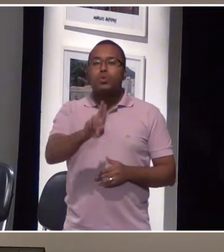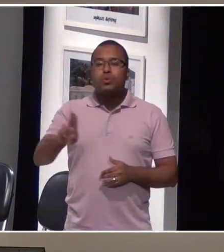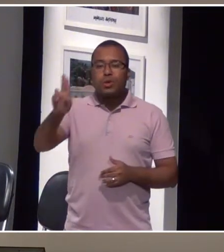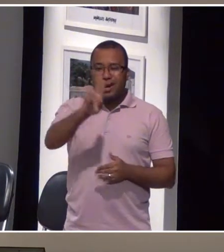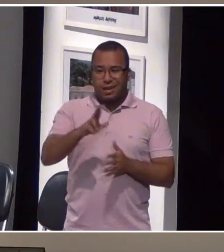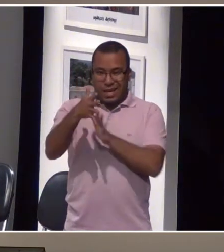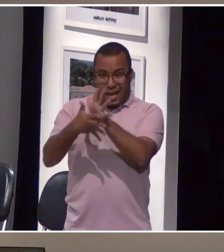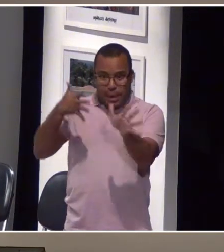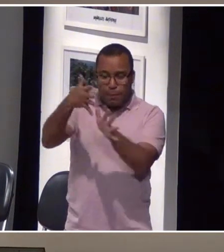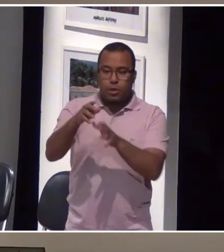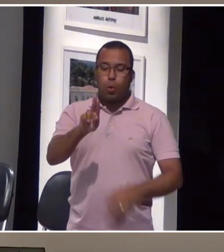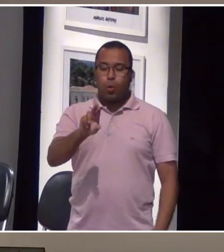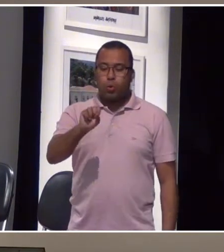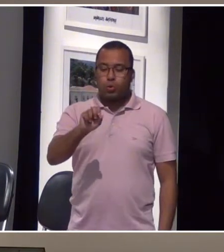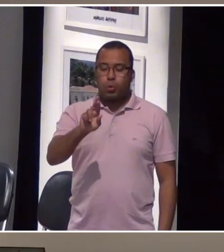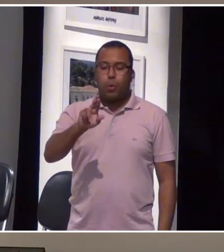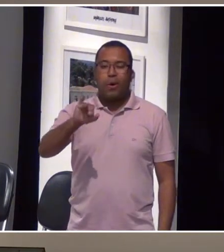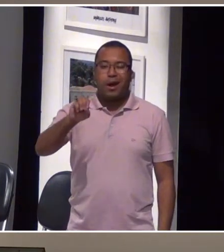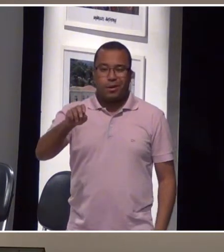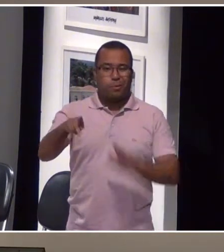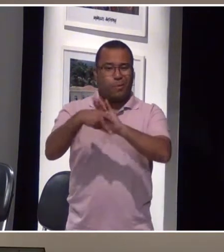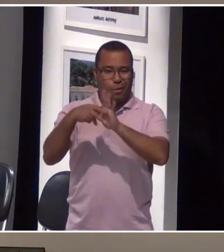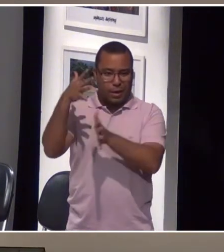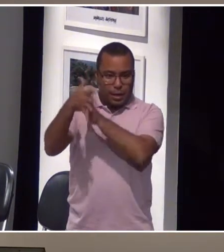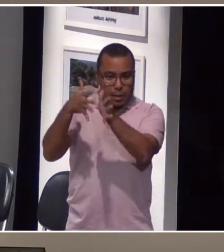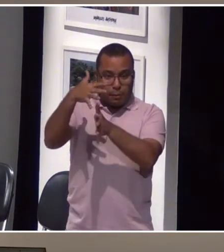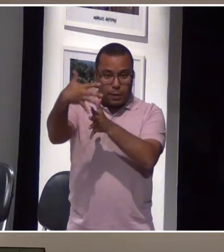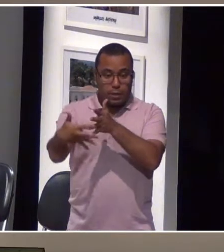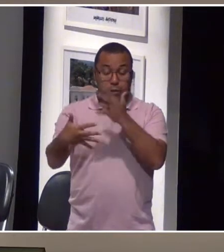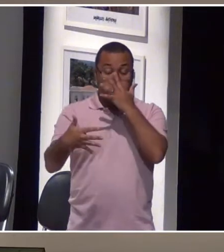de Libras, se torna extremamente